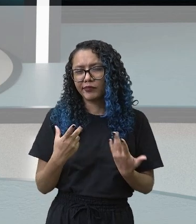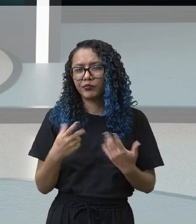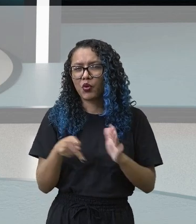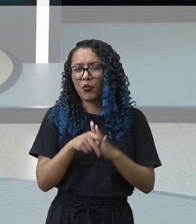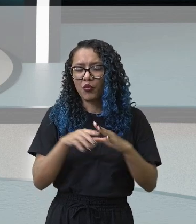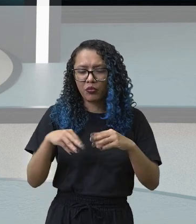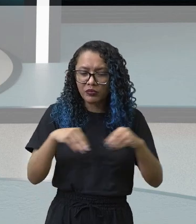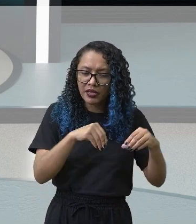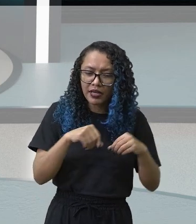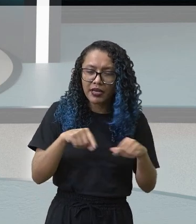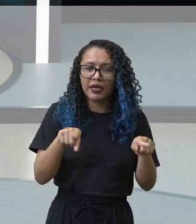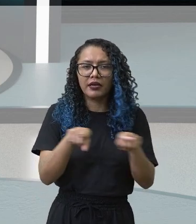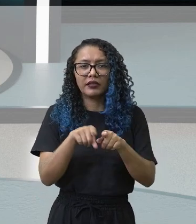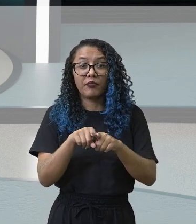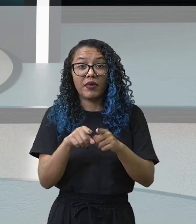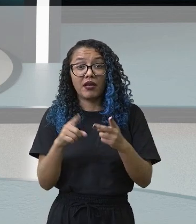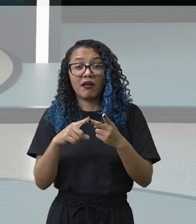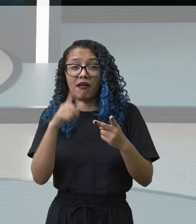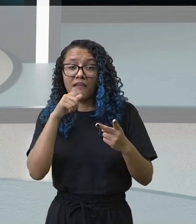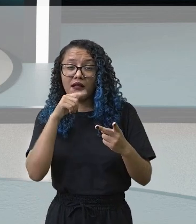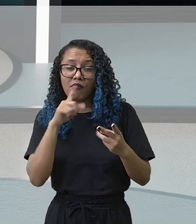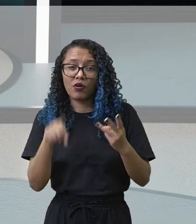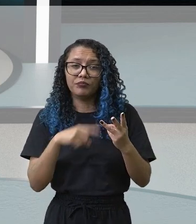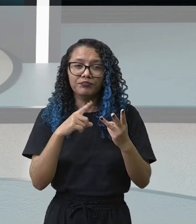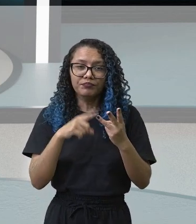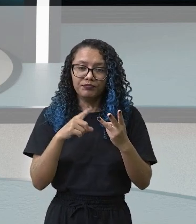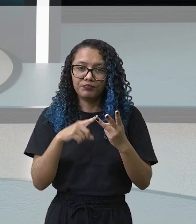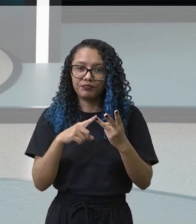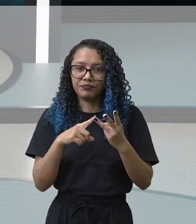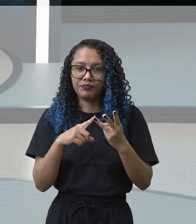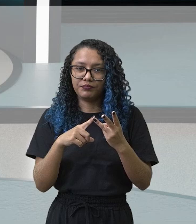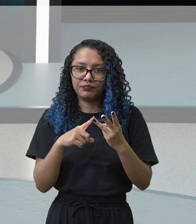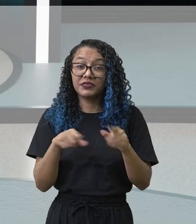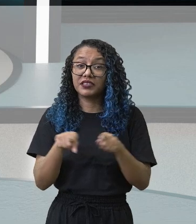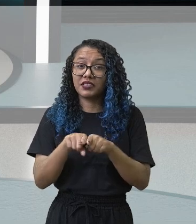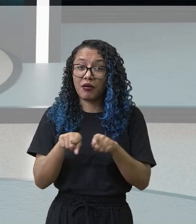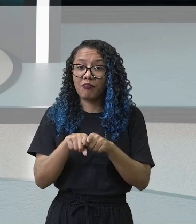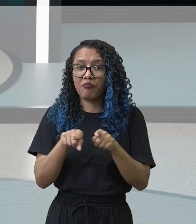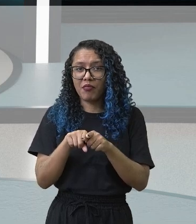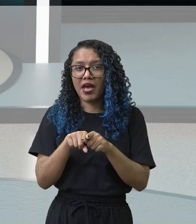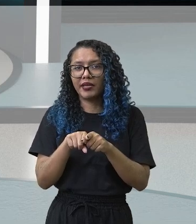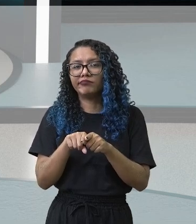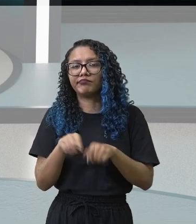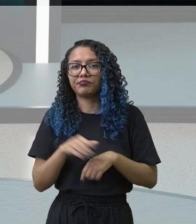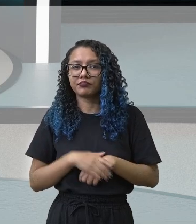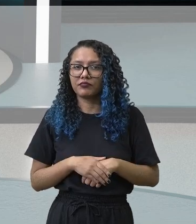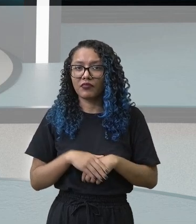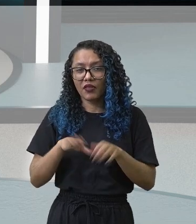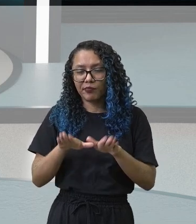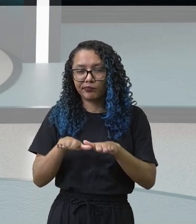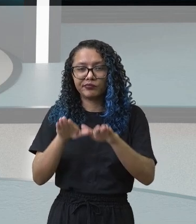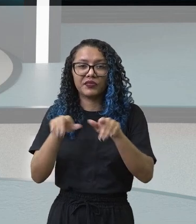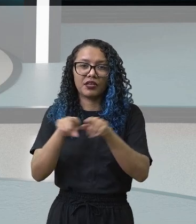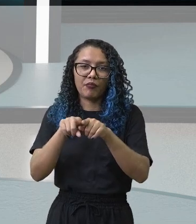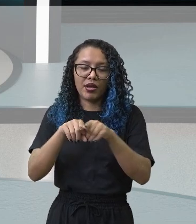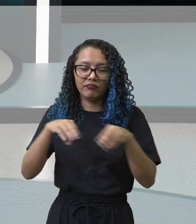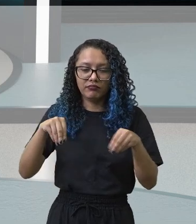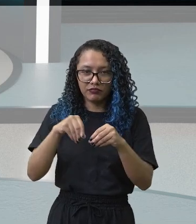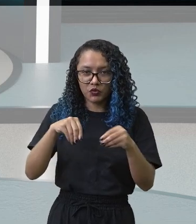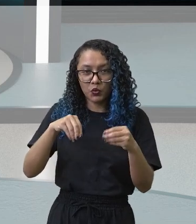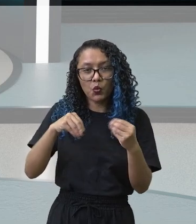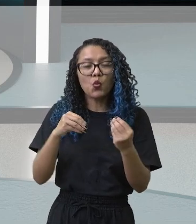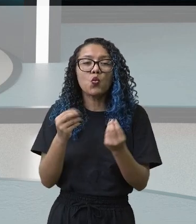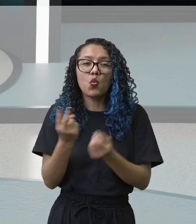animales aquáticos e animales aeroterrestres verdade e dos